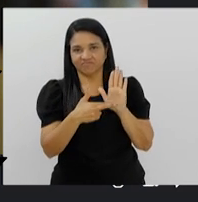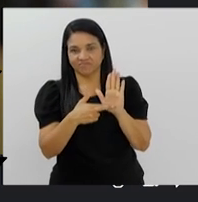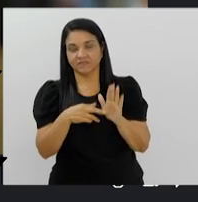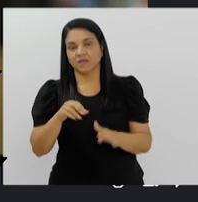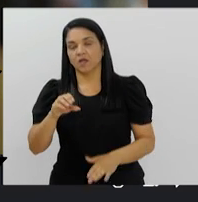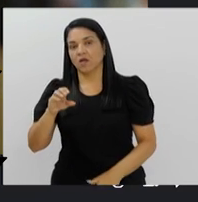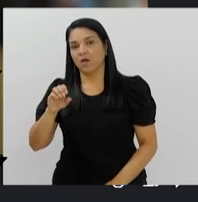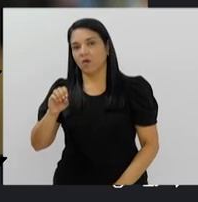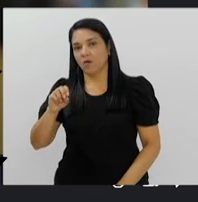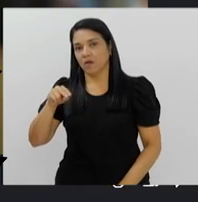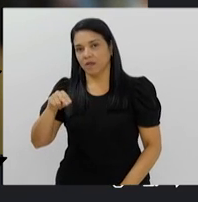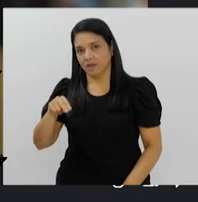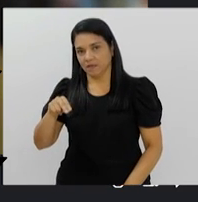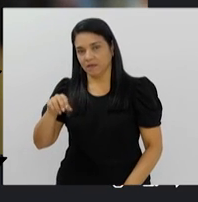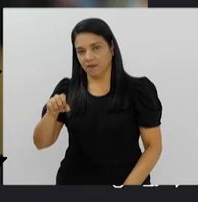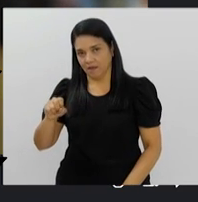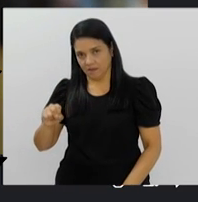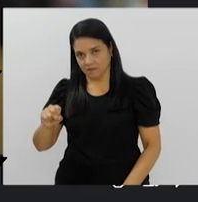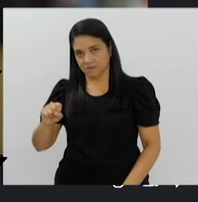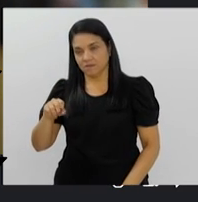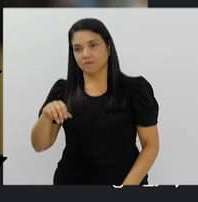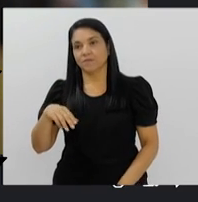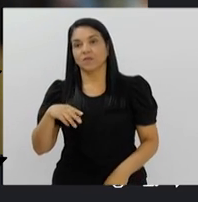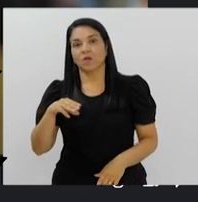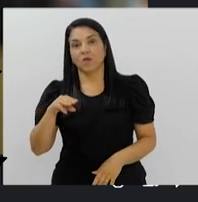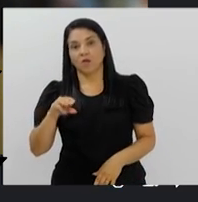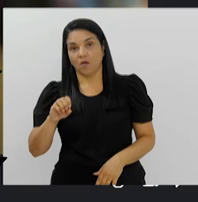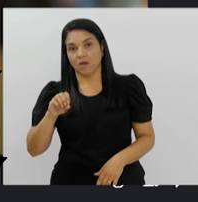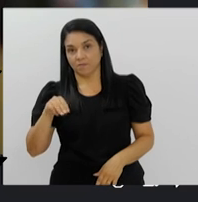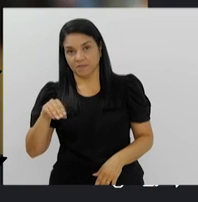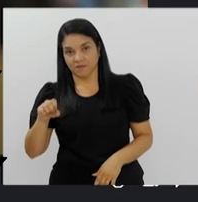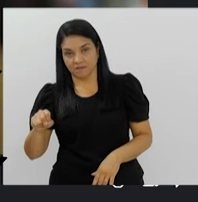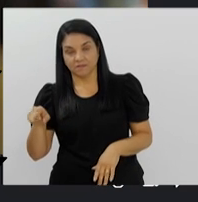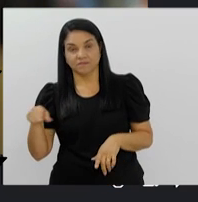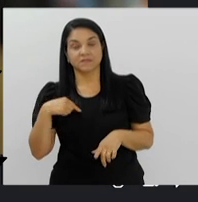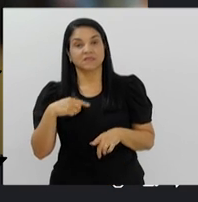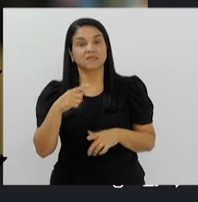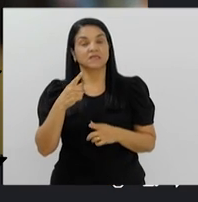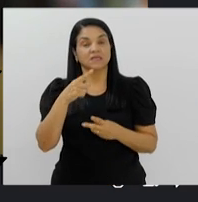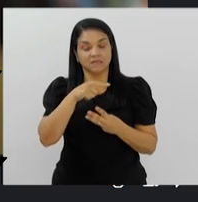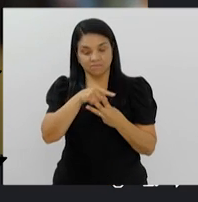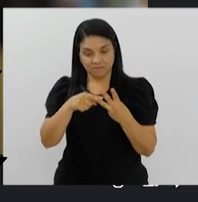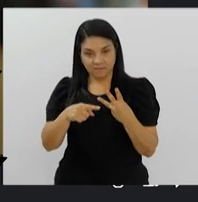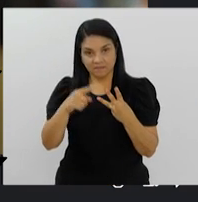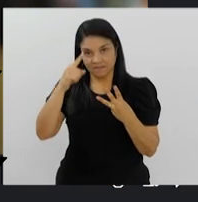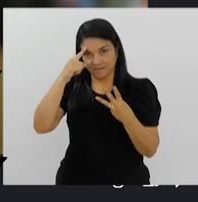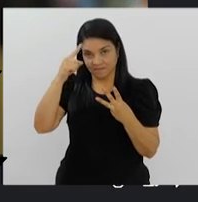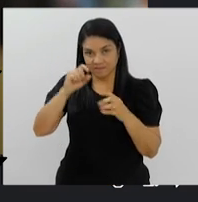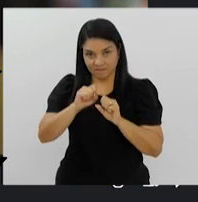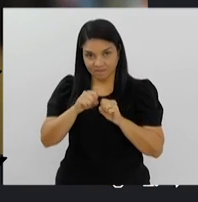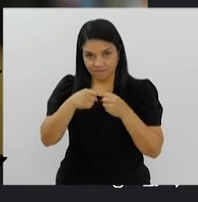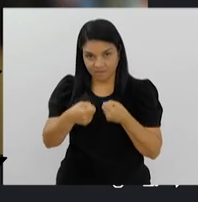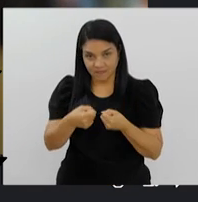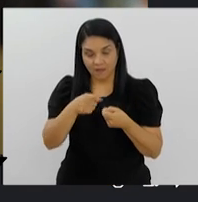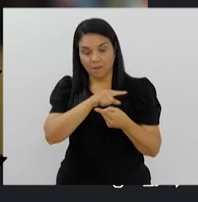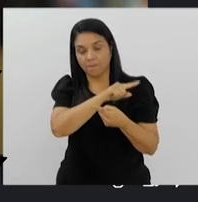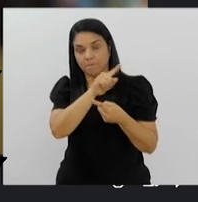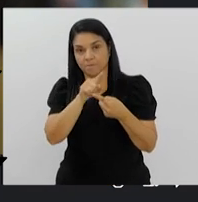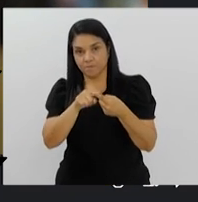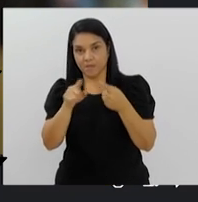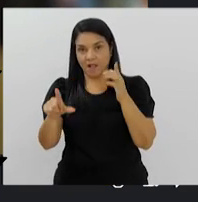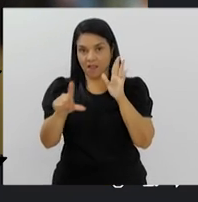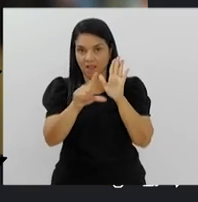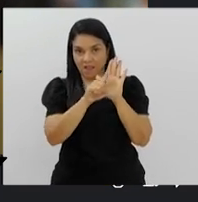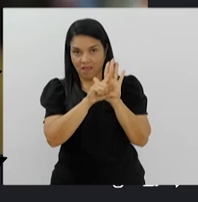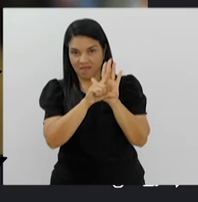né nós queríamos trazer essa perspectiva e defender três ideias principais a primeira delas é que a nossa lei